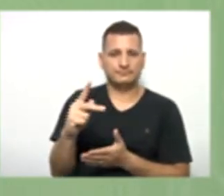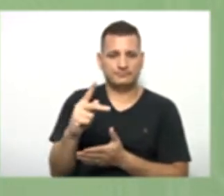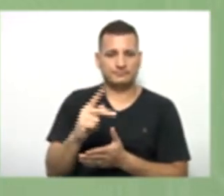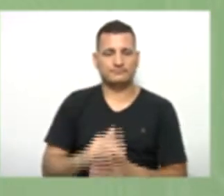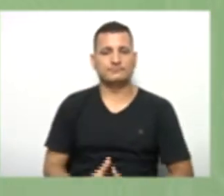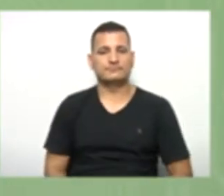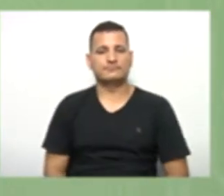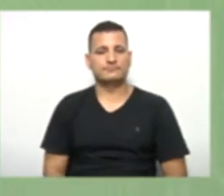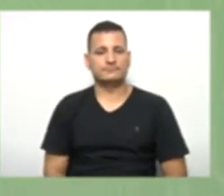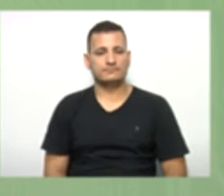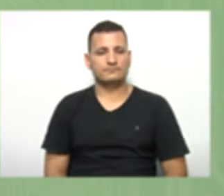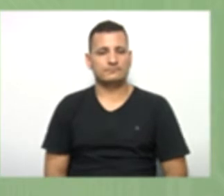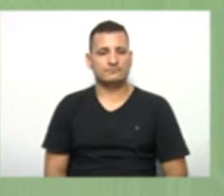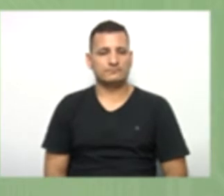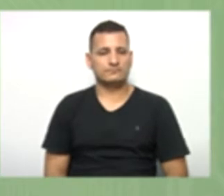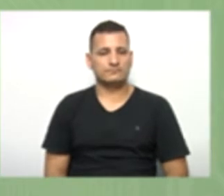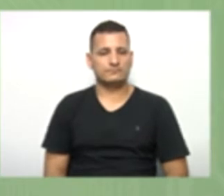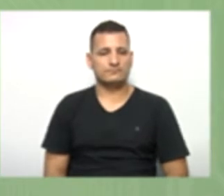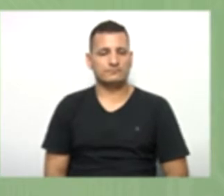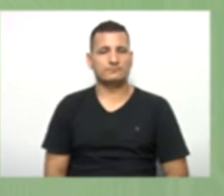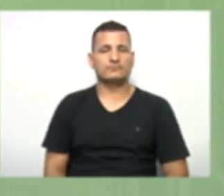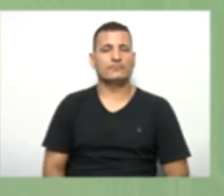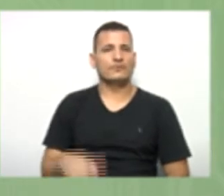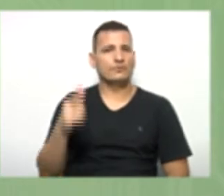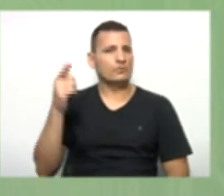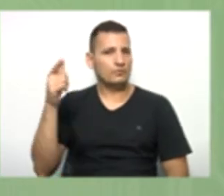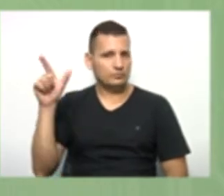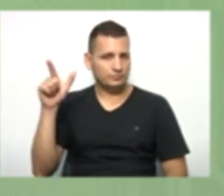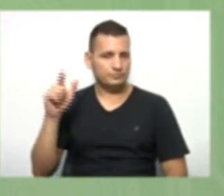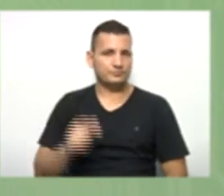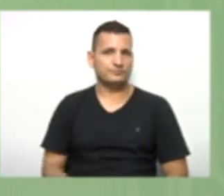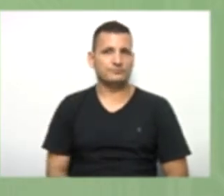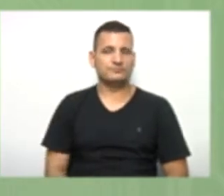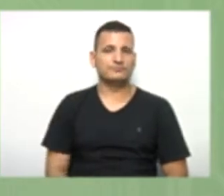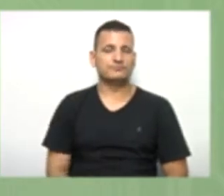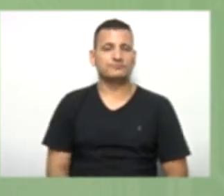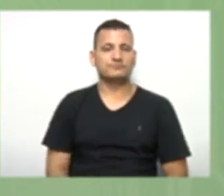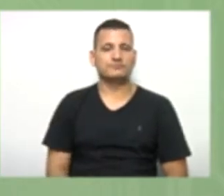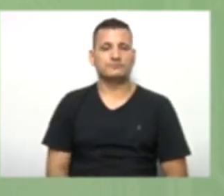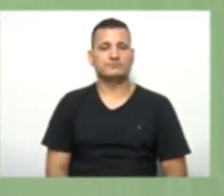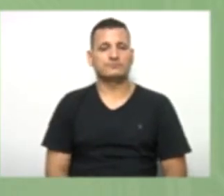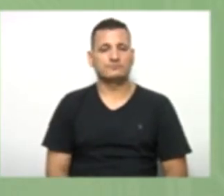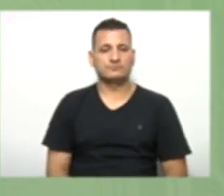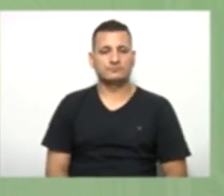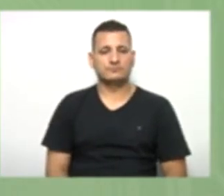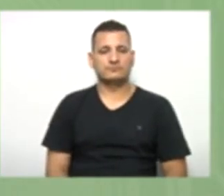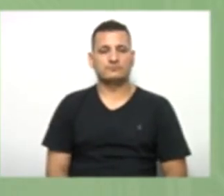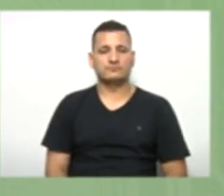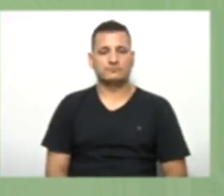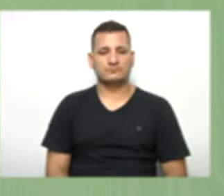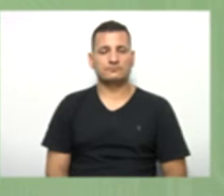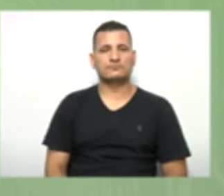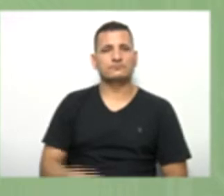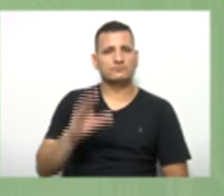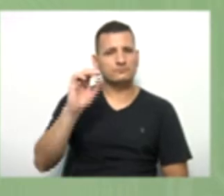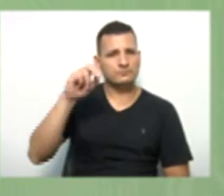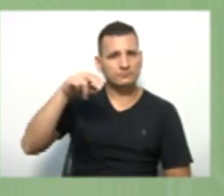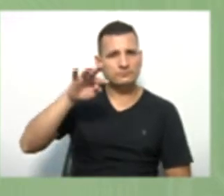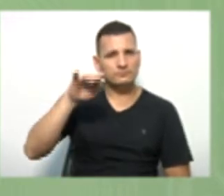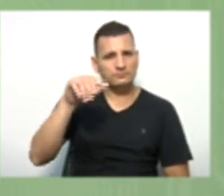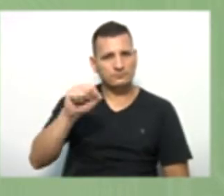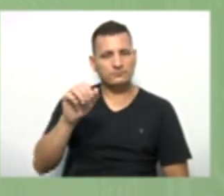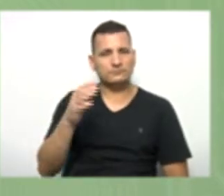ok? Bom, outra particularidade. As contas lucros